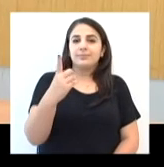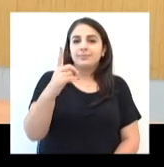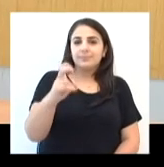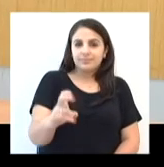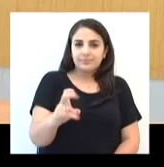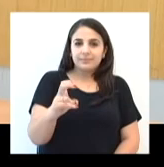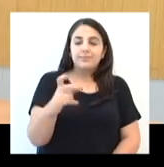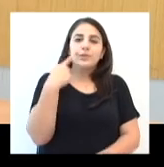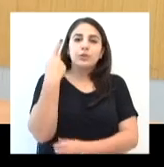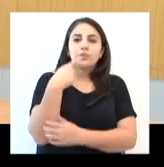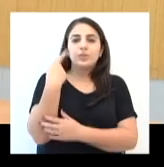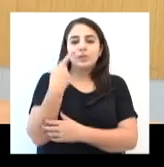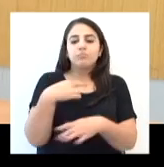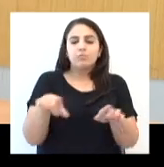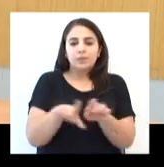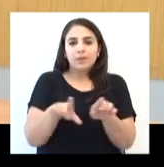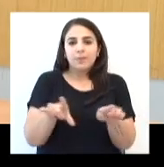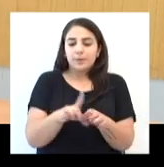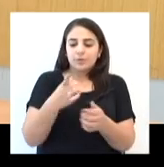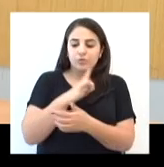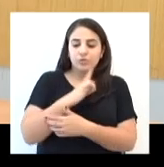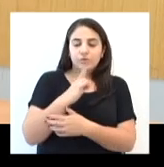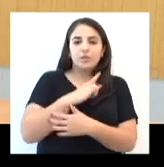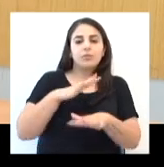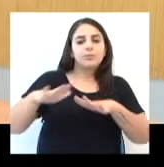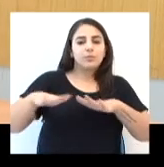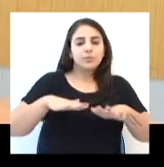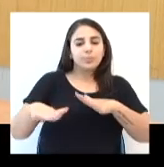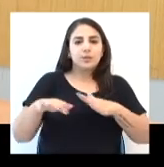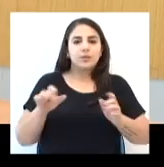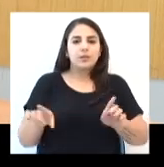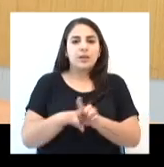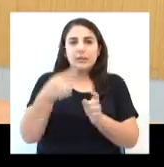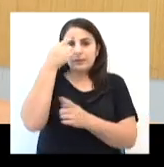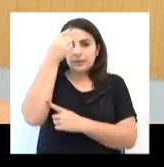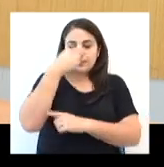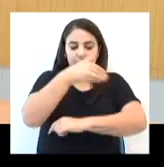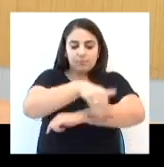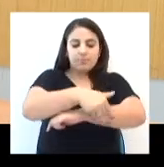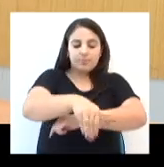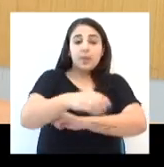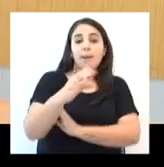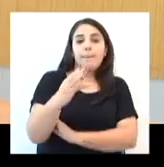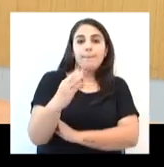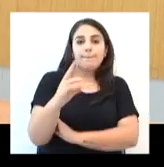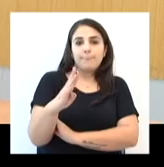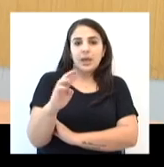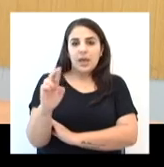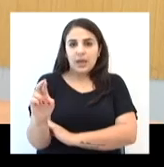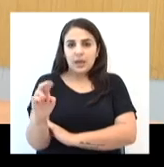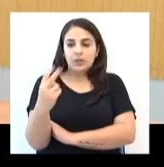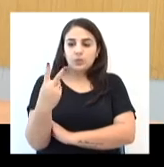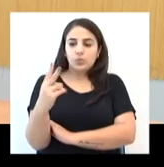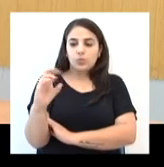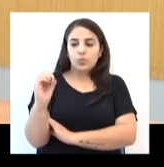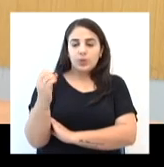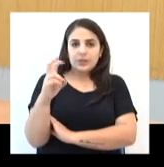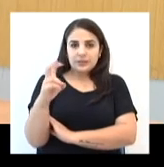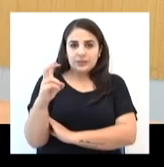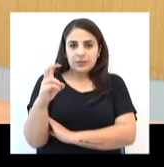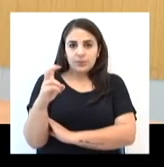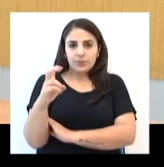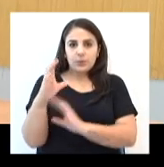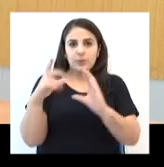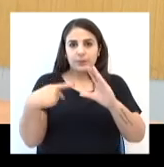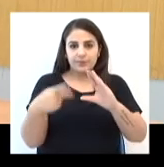Em 2015, os vereadores também estiveram mobilizados em prol da BR-285. Na Câmara foi criada uma